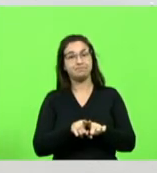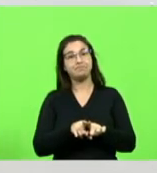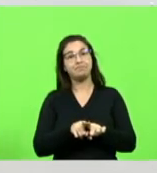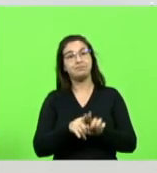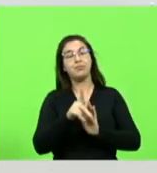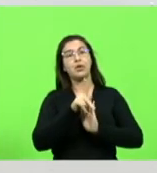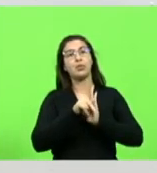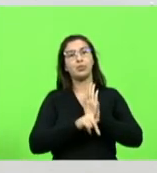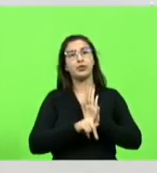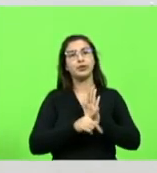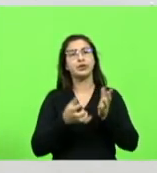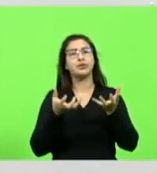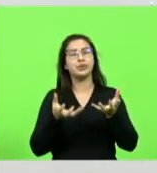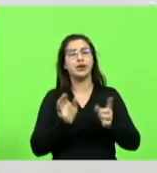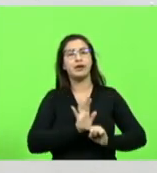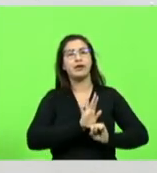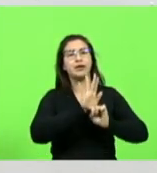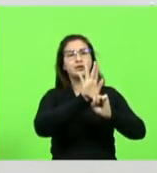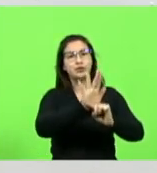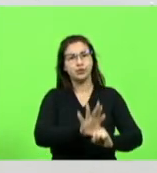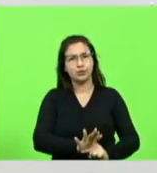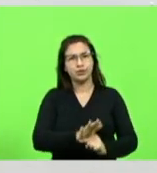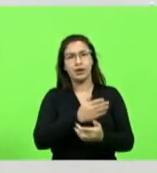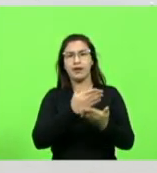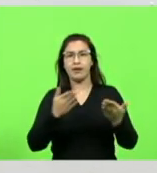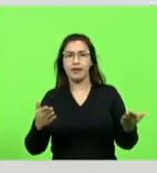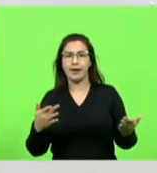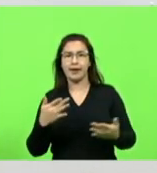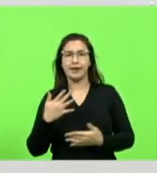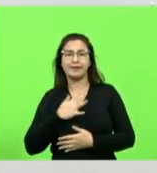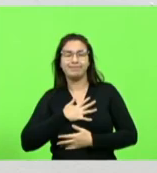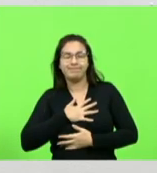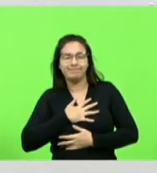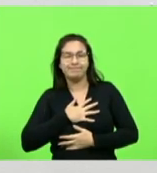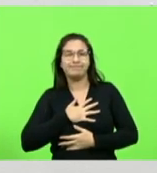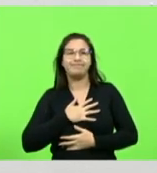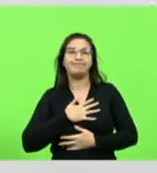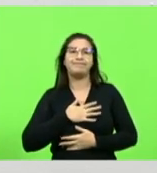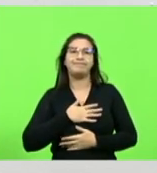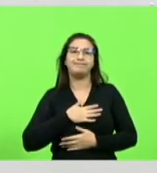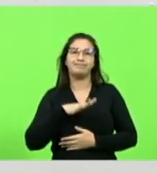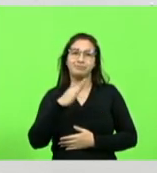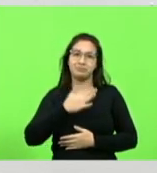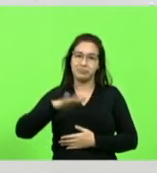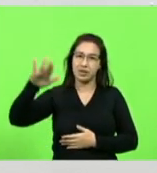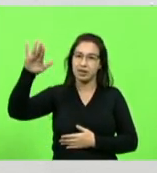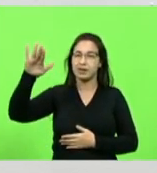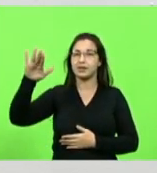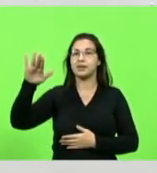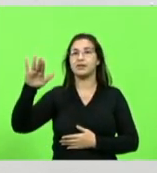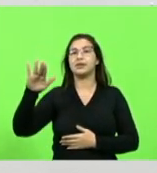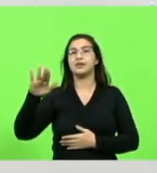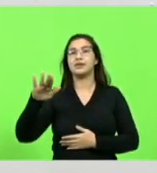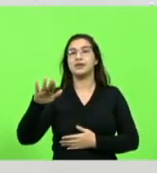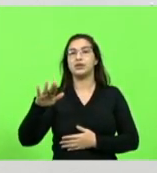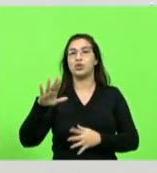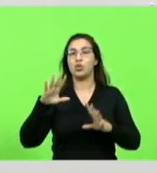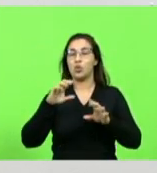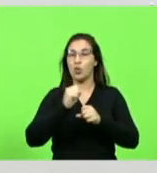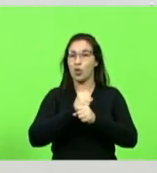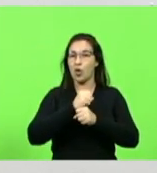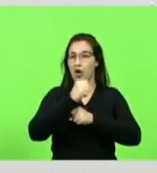quer contribuir para que a tão querida região do Planalto Serrano receba turistas o ano todo e